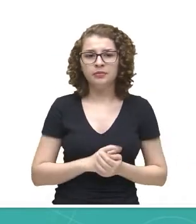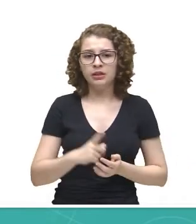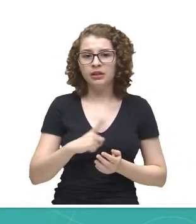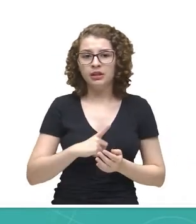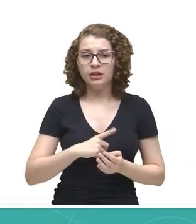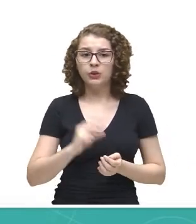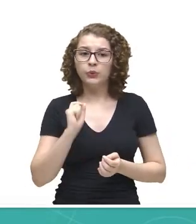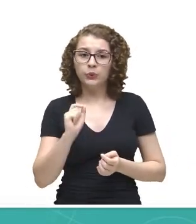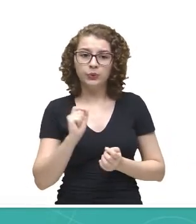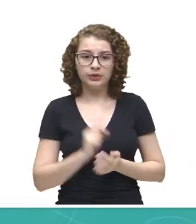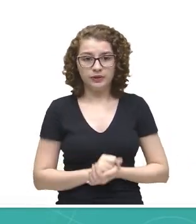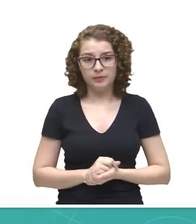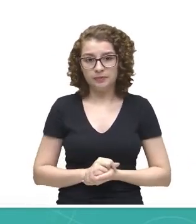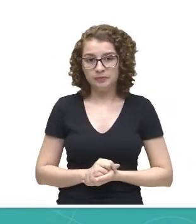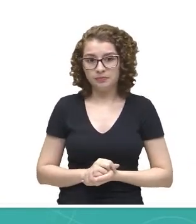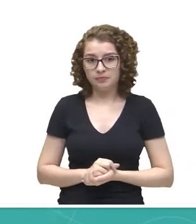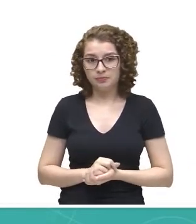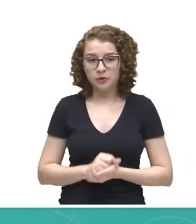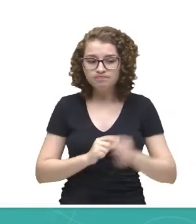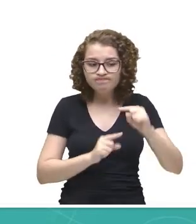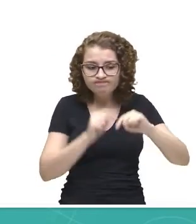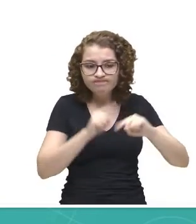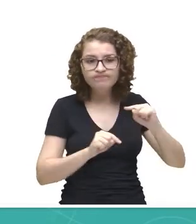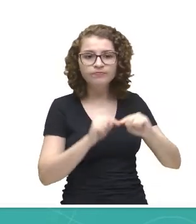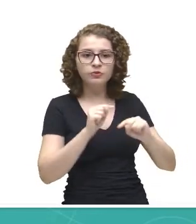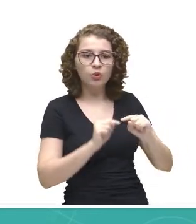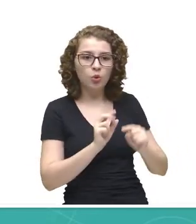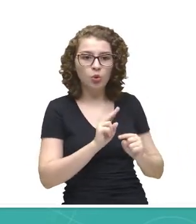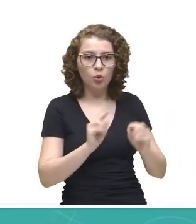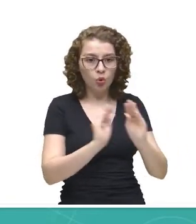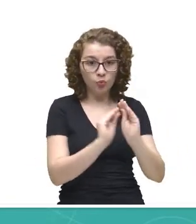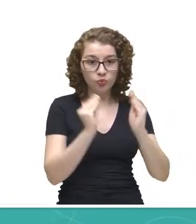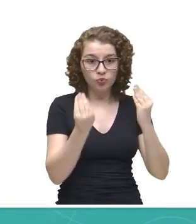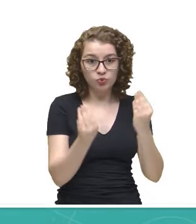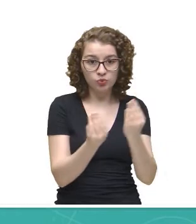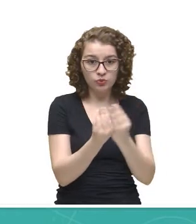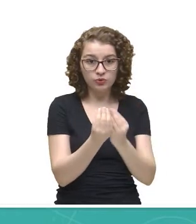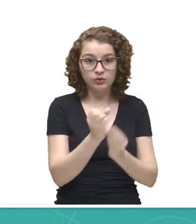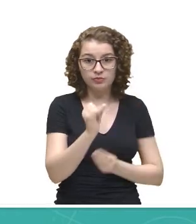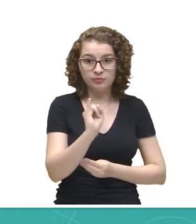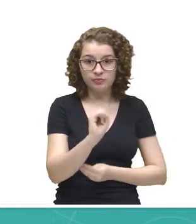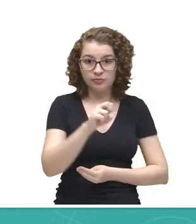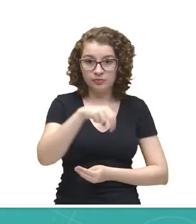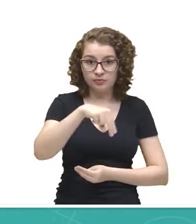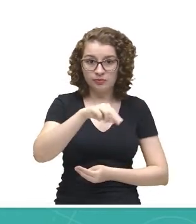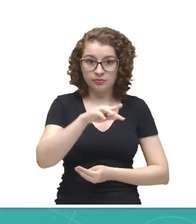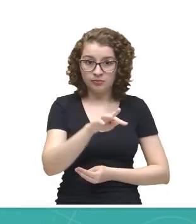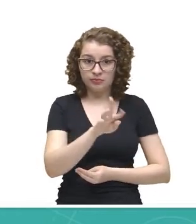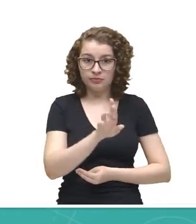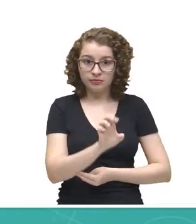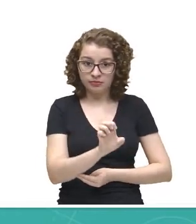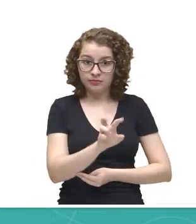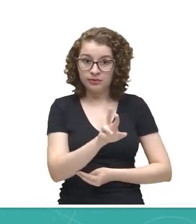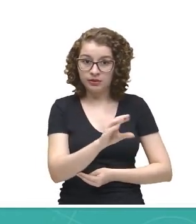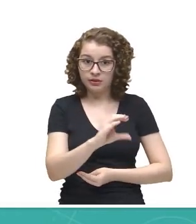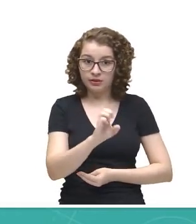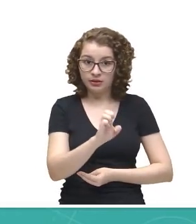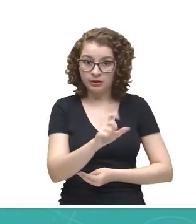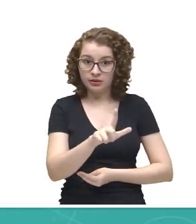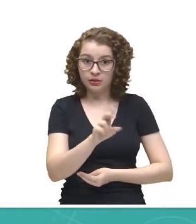um material chamado de substância intercelular. Então, o que significa essa